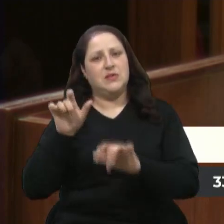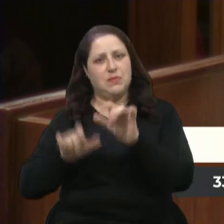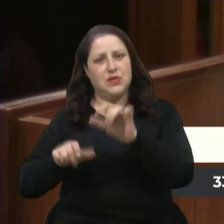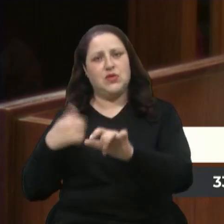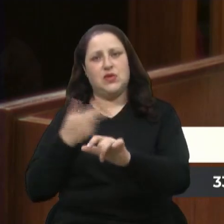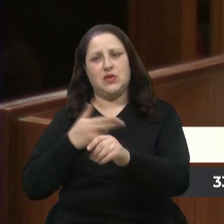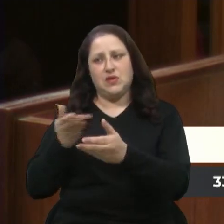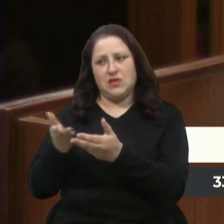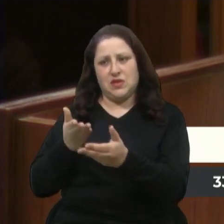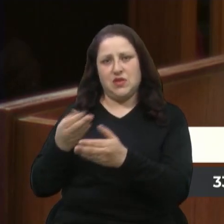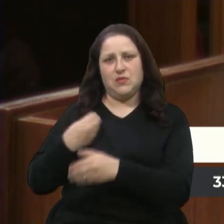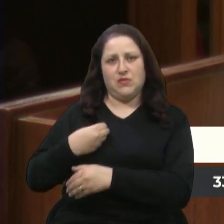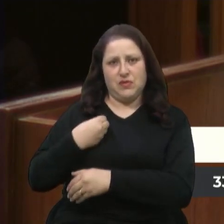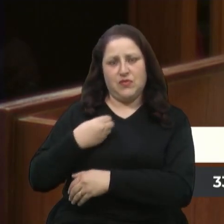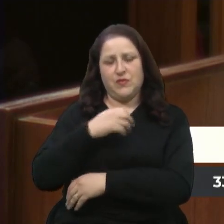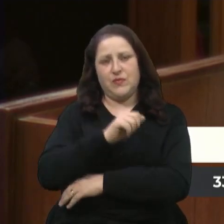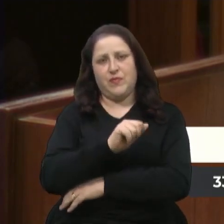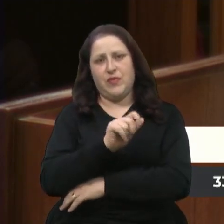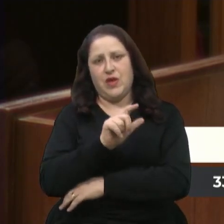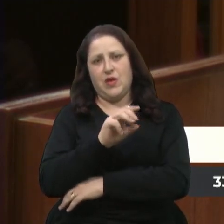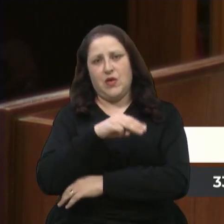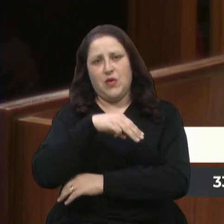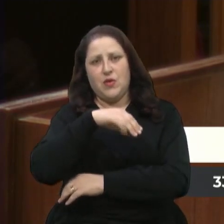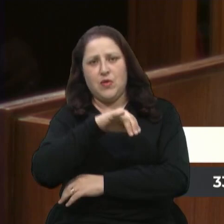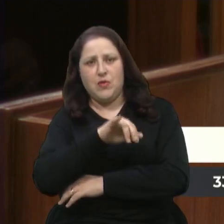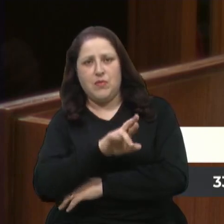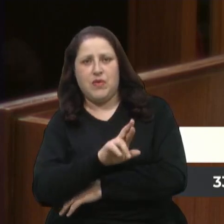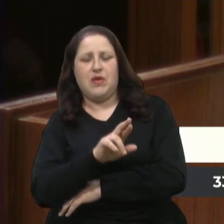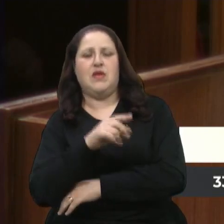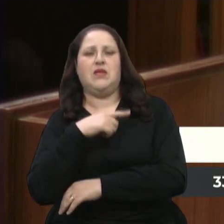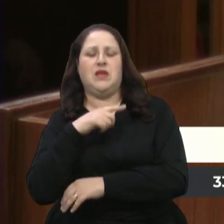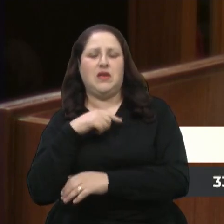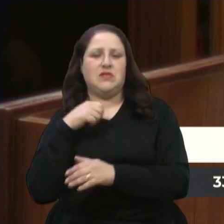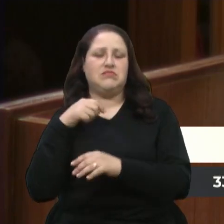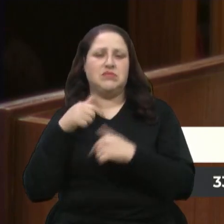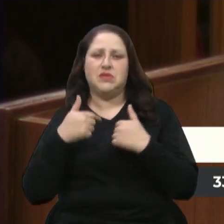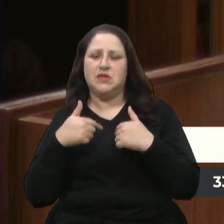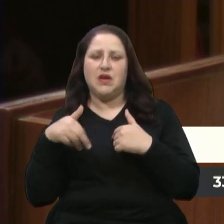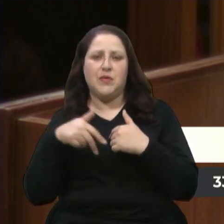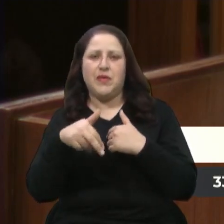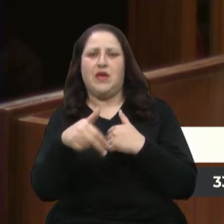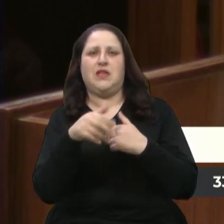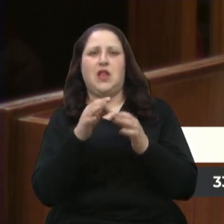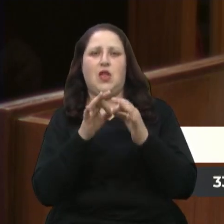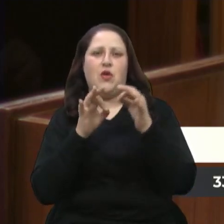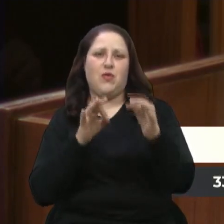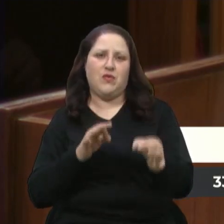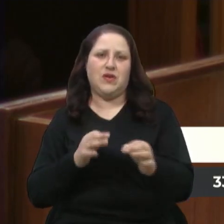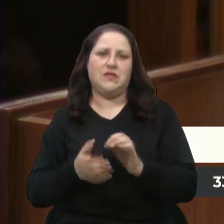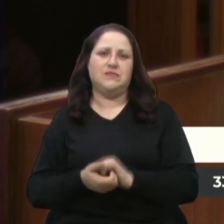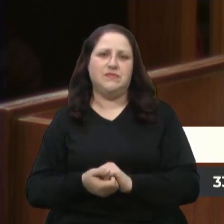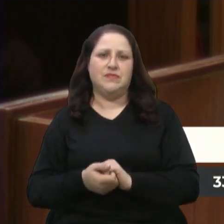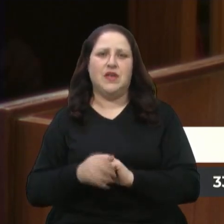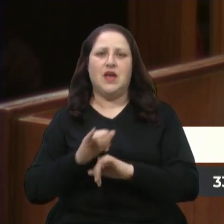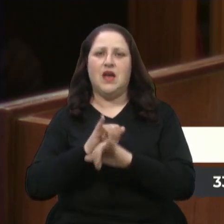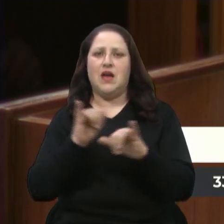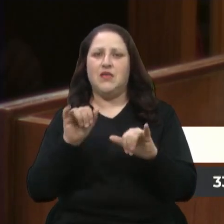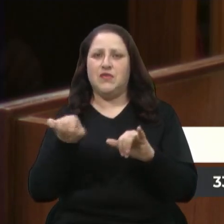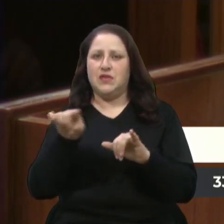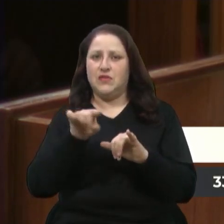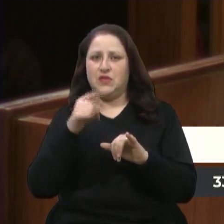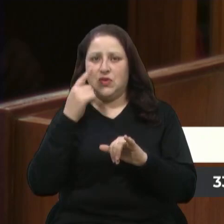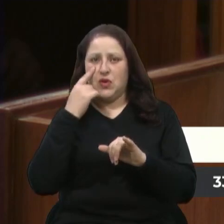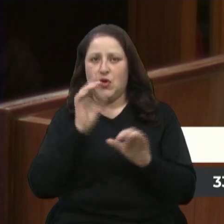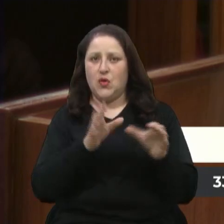Almir, que é de uma longa caminhada, né, nessa luta também, e dizer para vocês que o comitê,